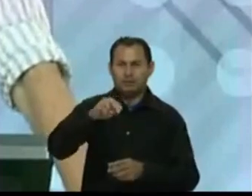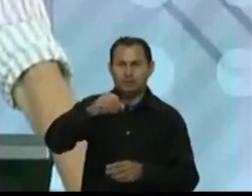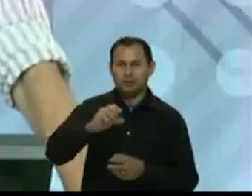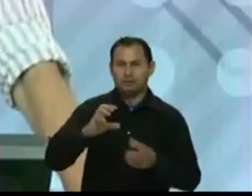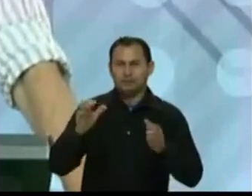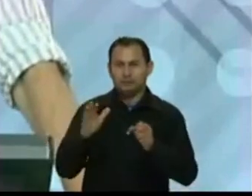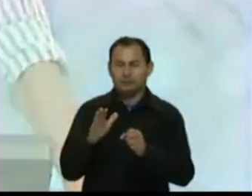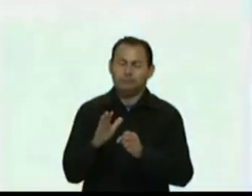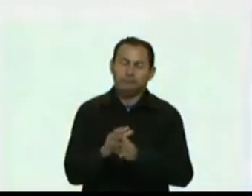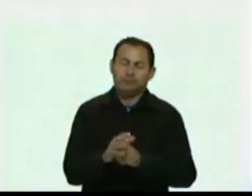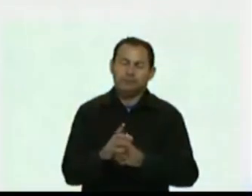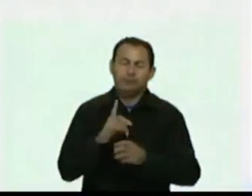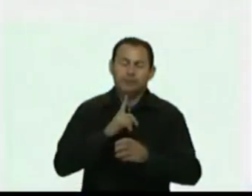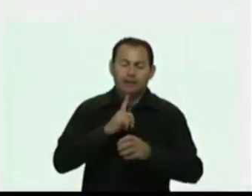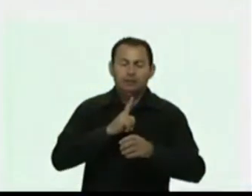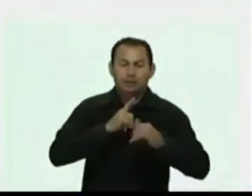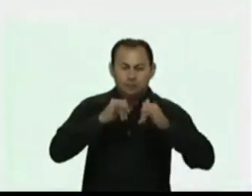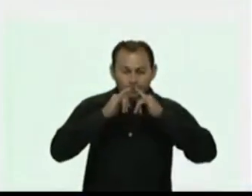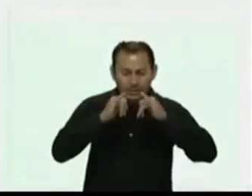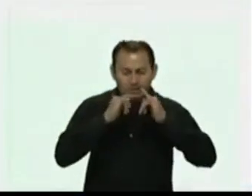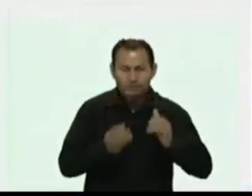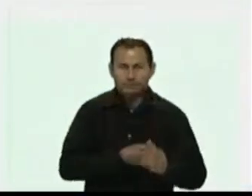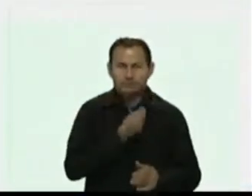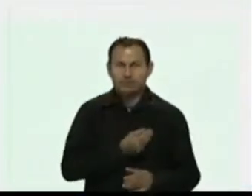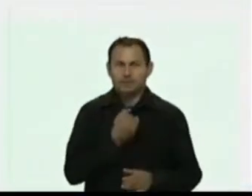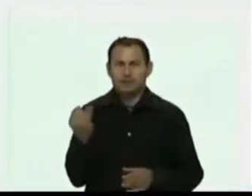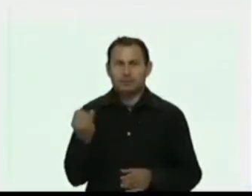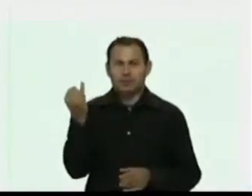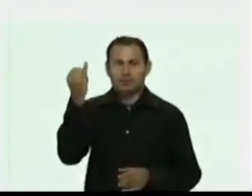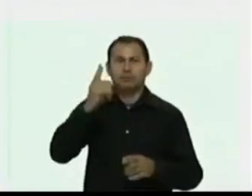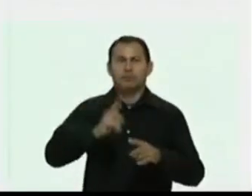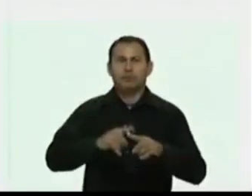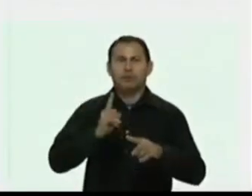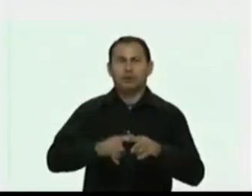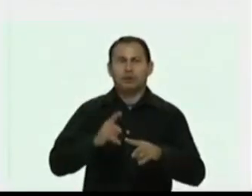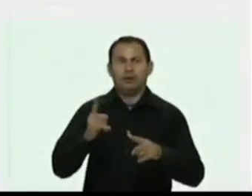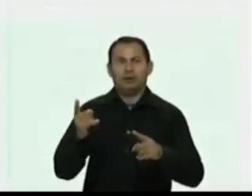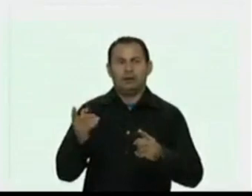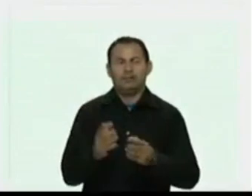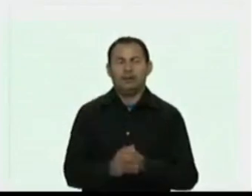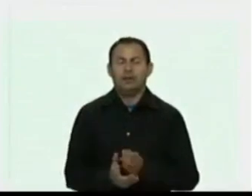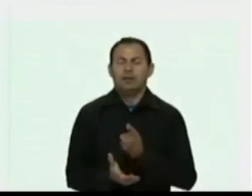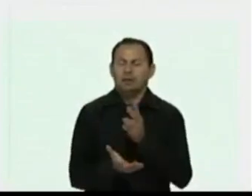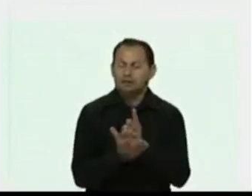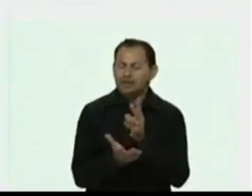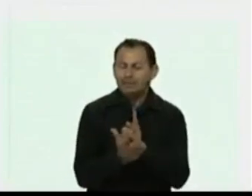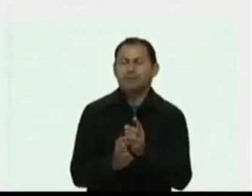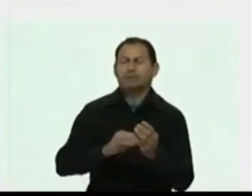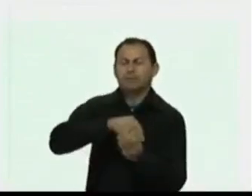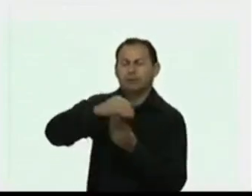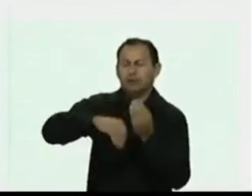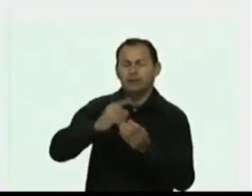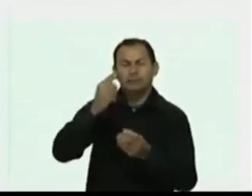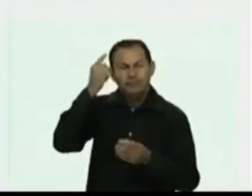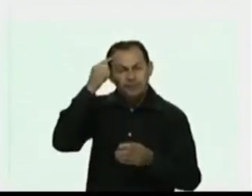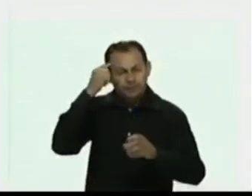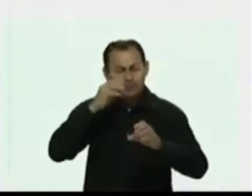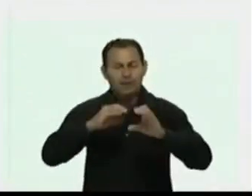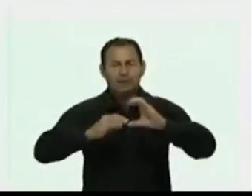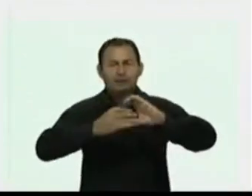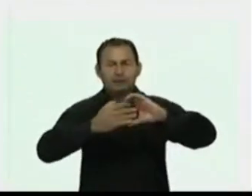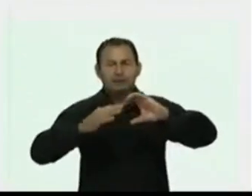carregar a informação da vida. Isso foi muito importante também, porque sempre está tudo misturado. Quando você pensa numa célula, né, ou